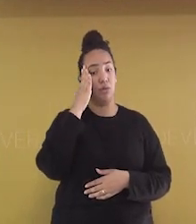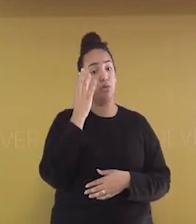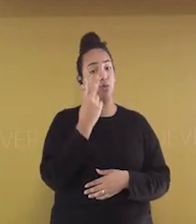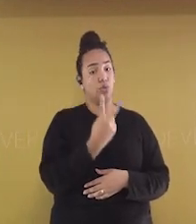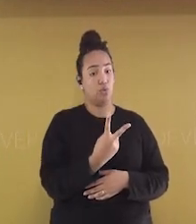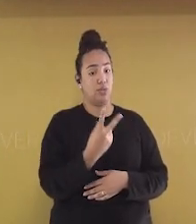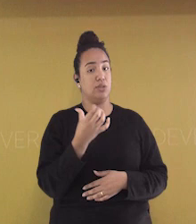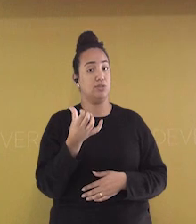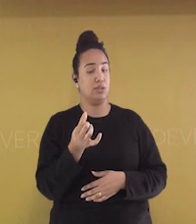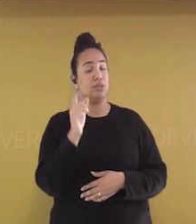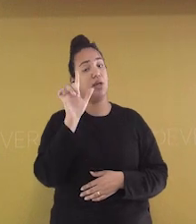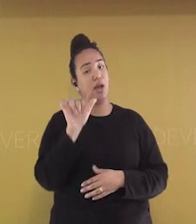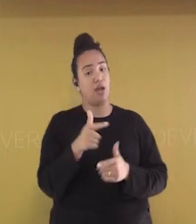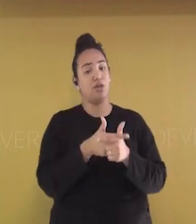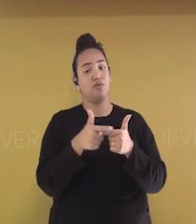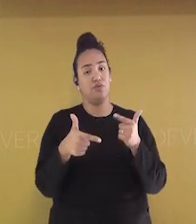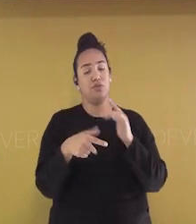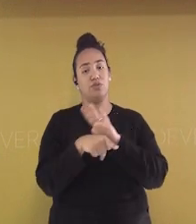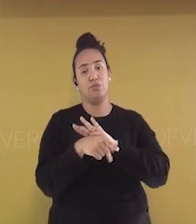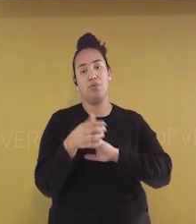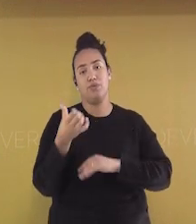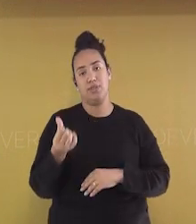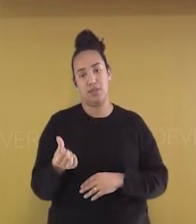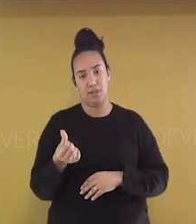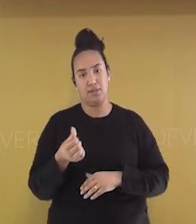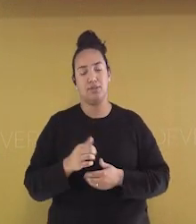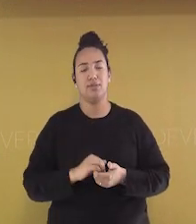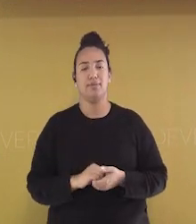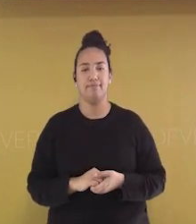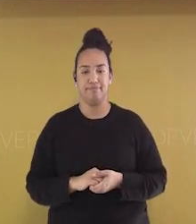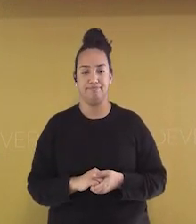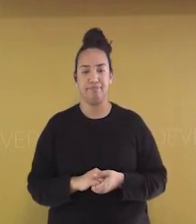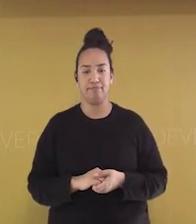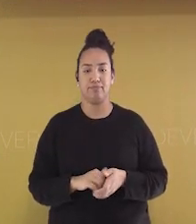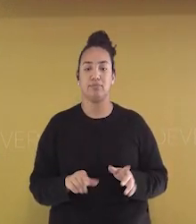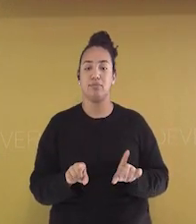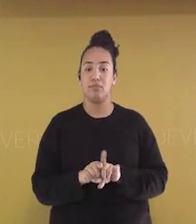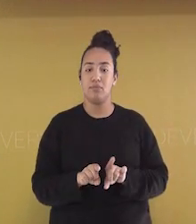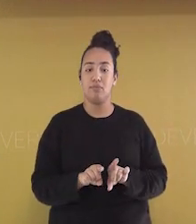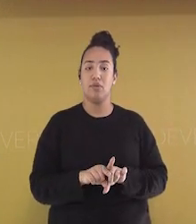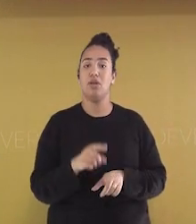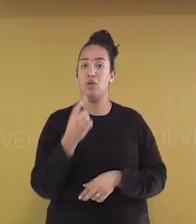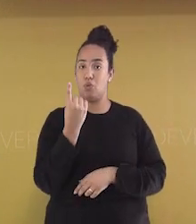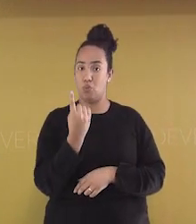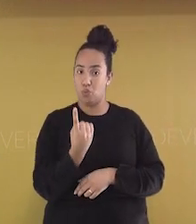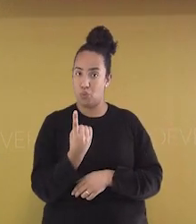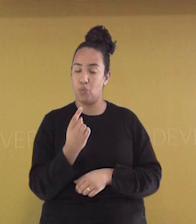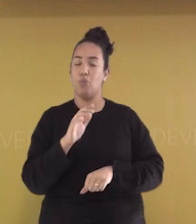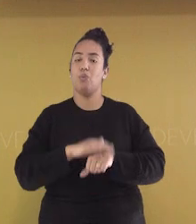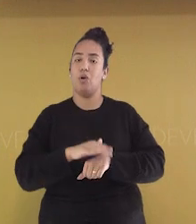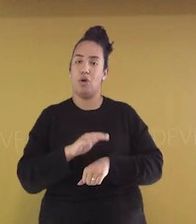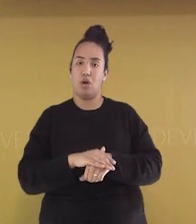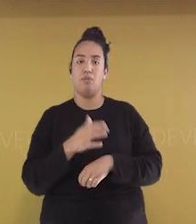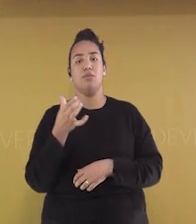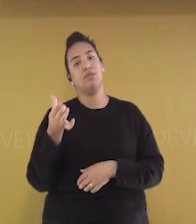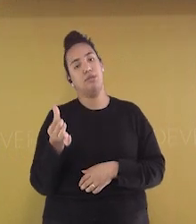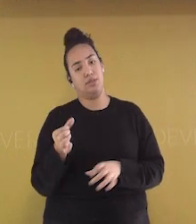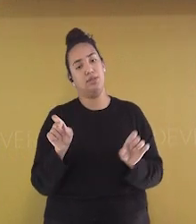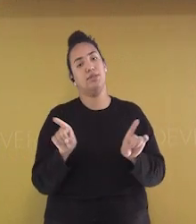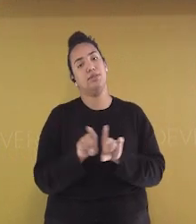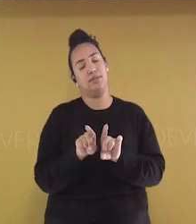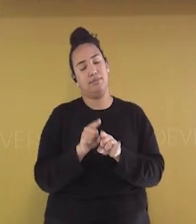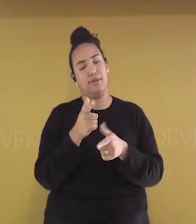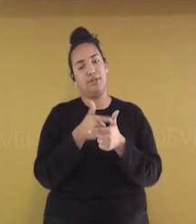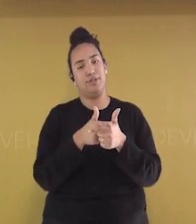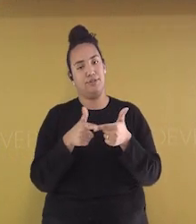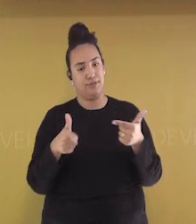que o 2 e o 3 são divisores do 6. Além desses, o 1 e o próprio 6 são